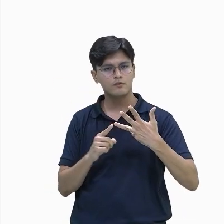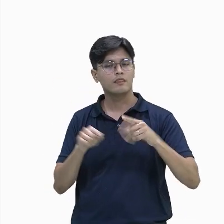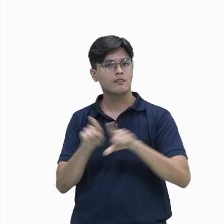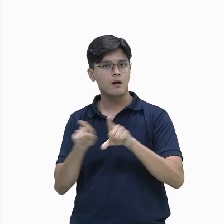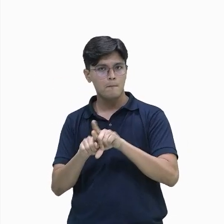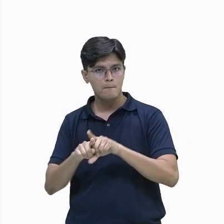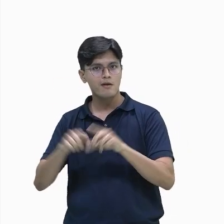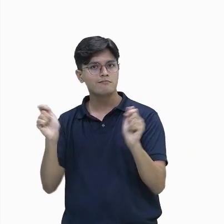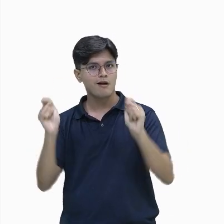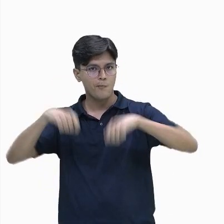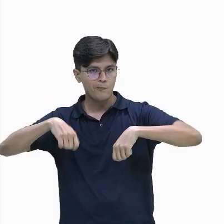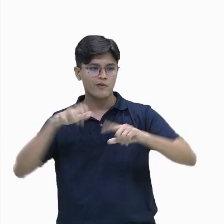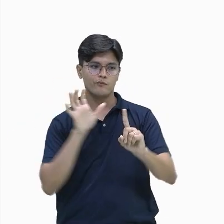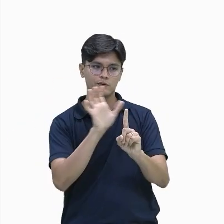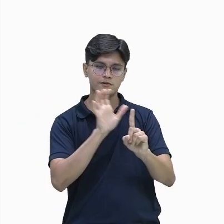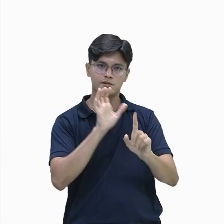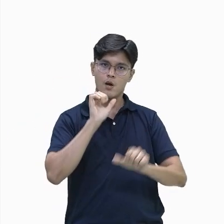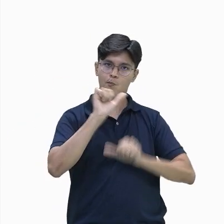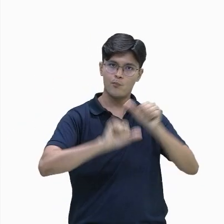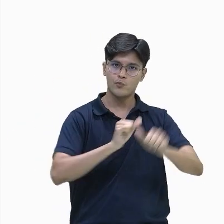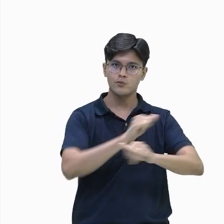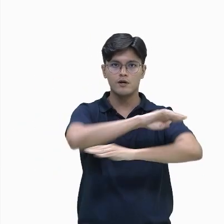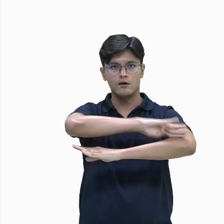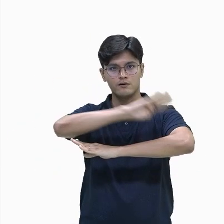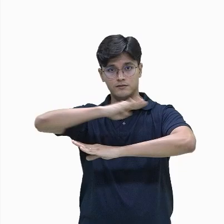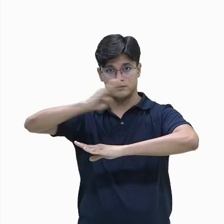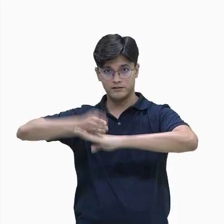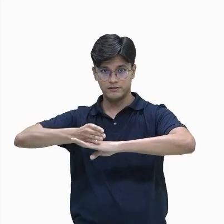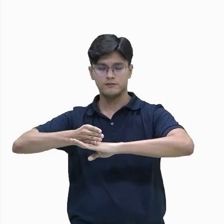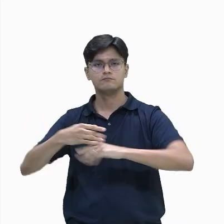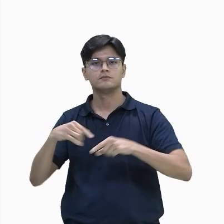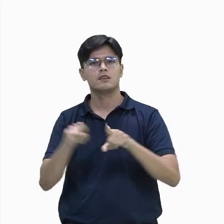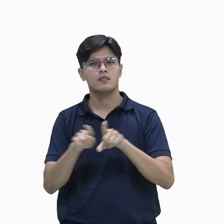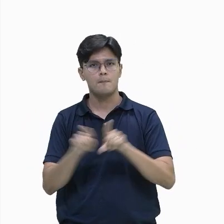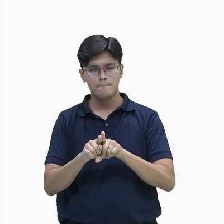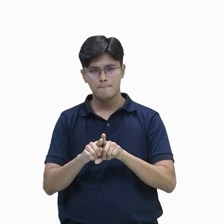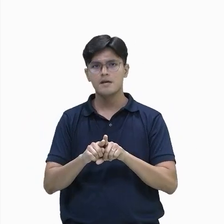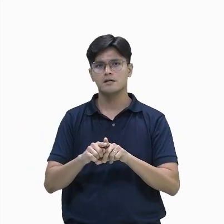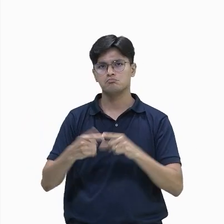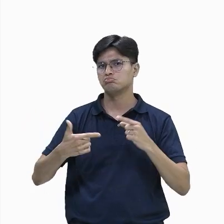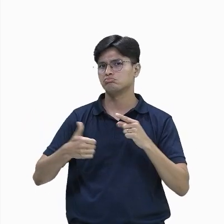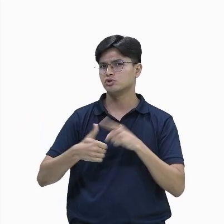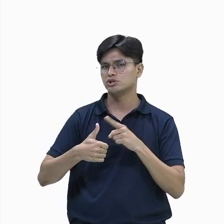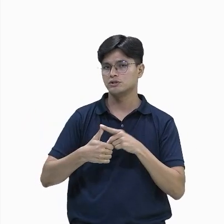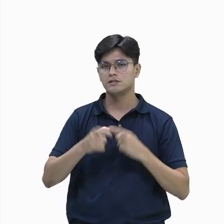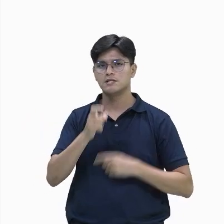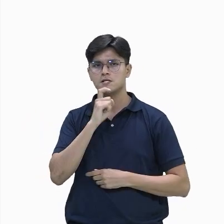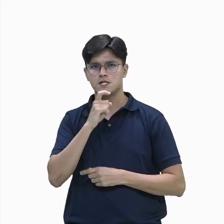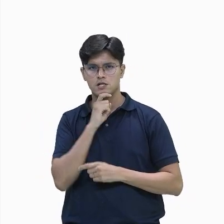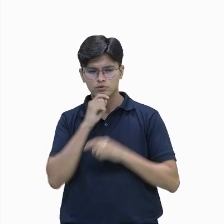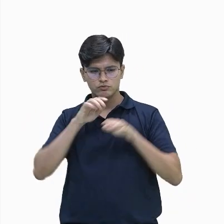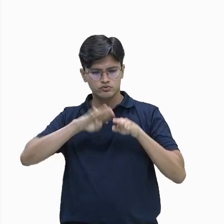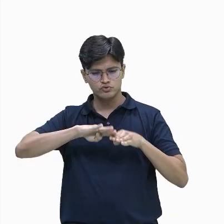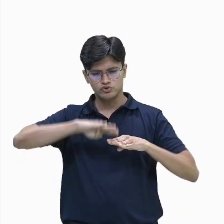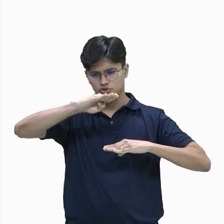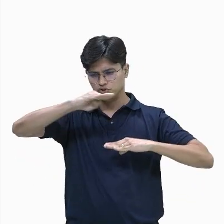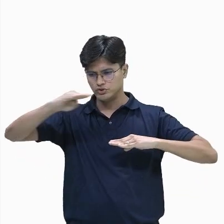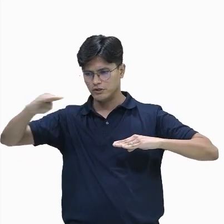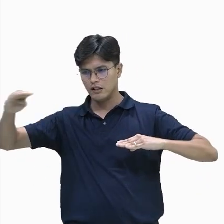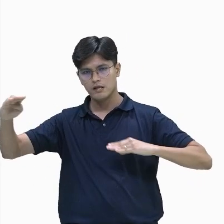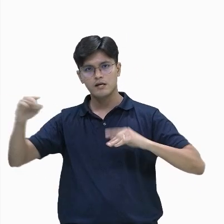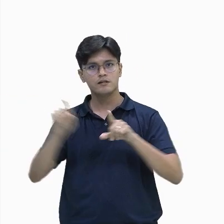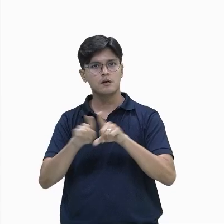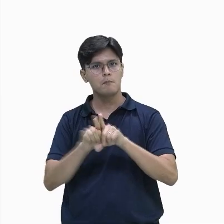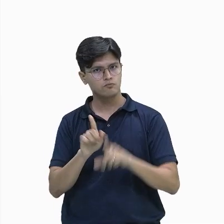grandes modificadores do relevo, as geleiras e nós, seres vivos, né?